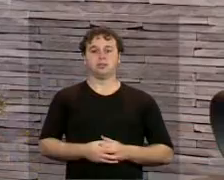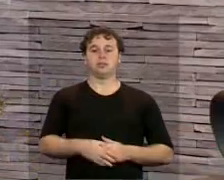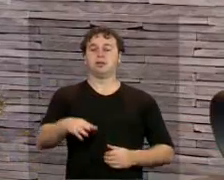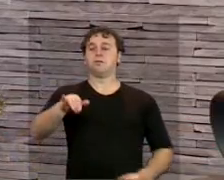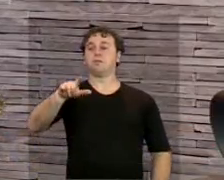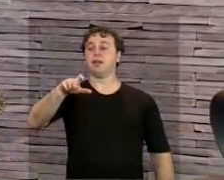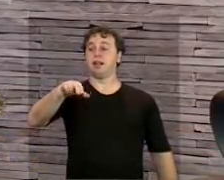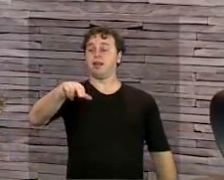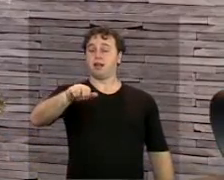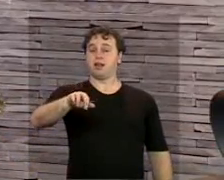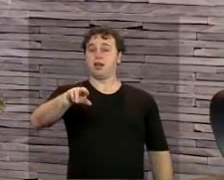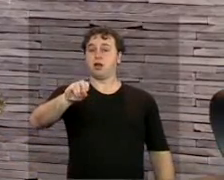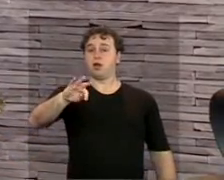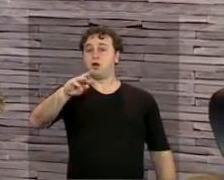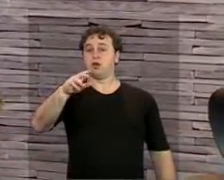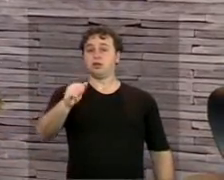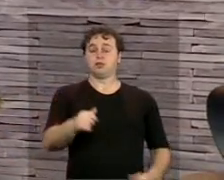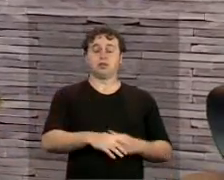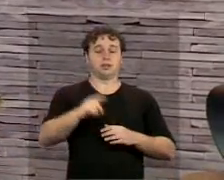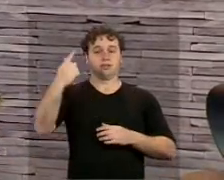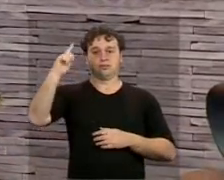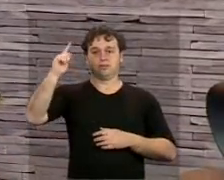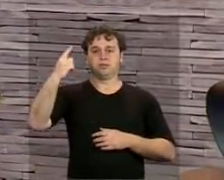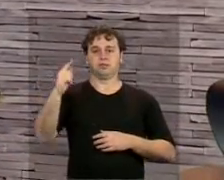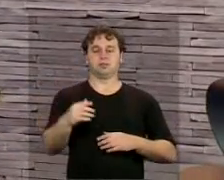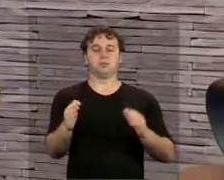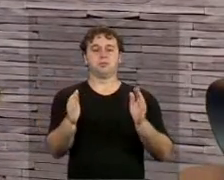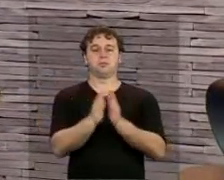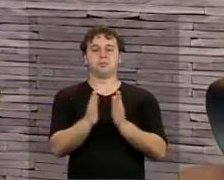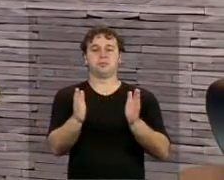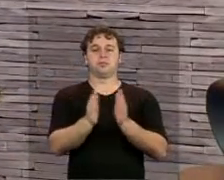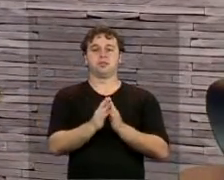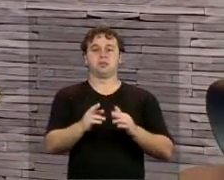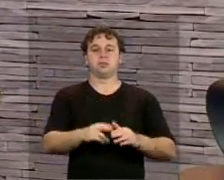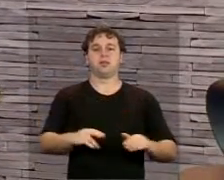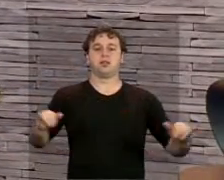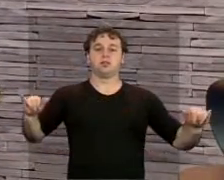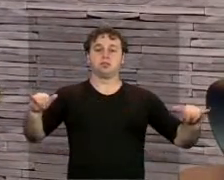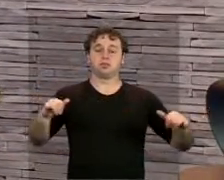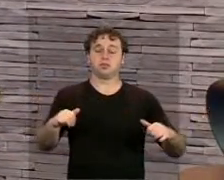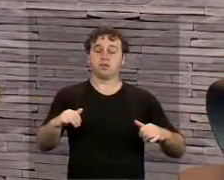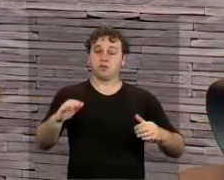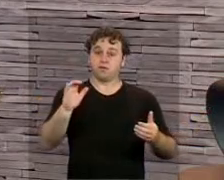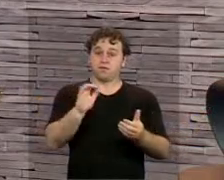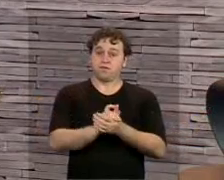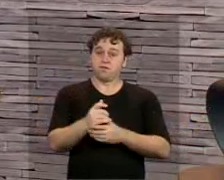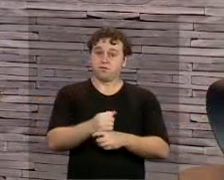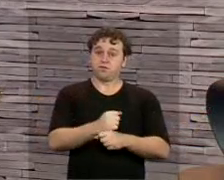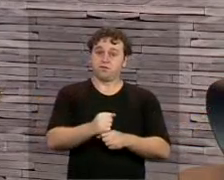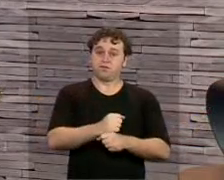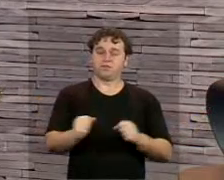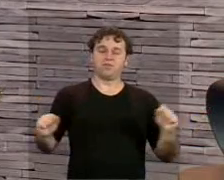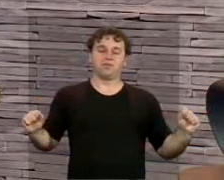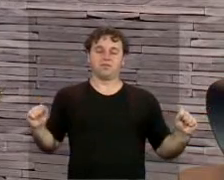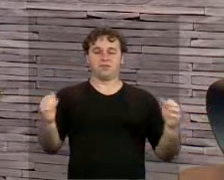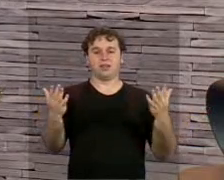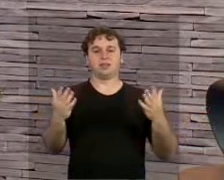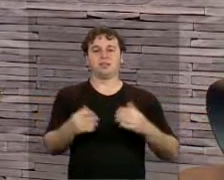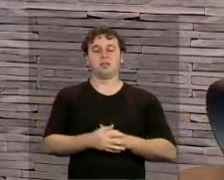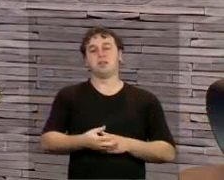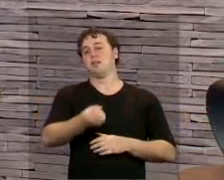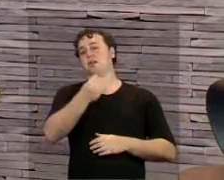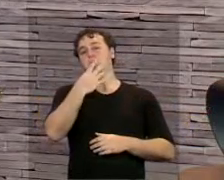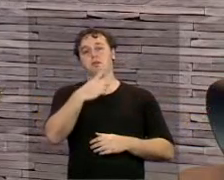Milena Rocha Barbosa, de Goiânia, que está rezando pelo aniversário de casamento. Ô, Milena, que